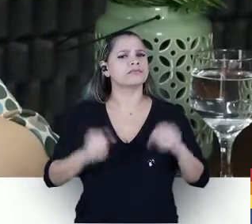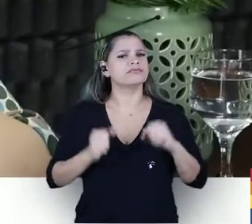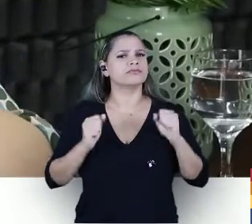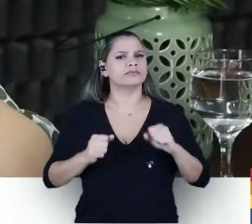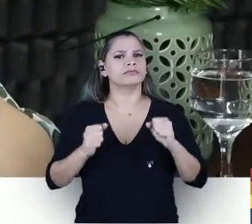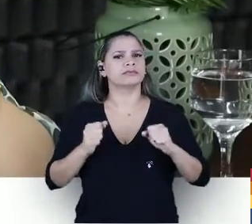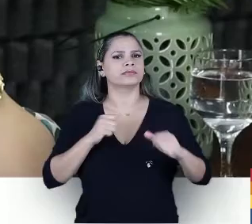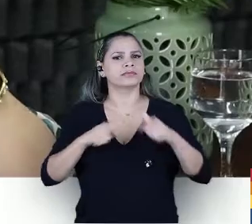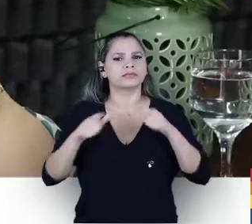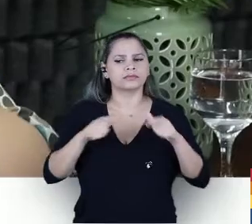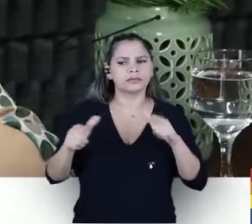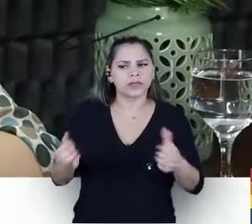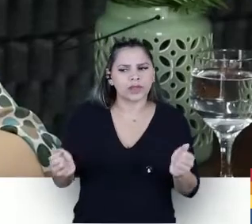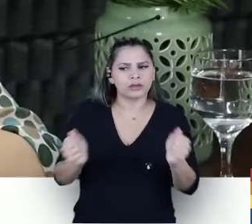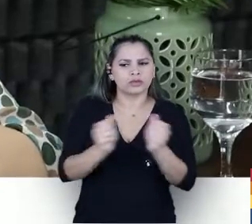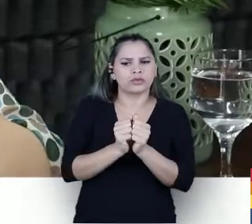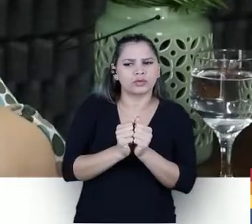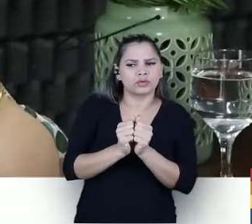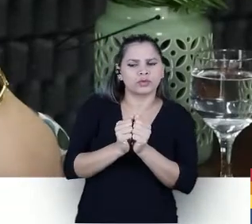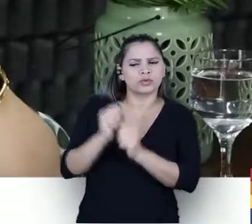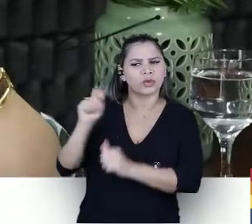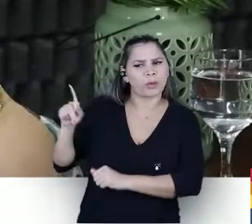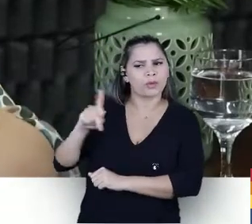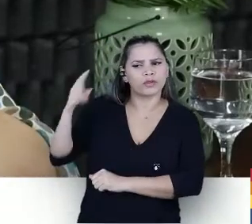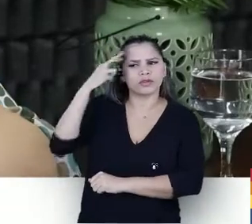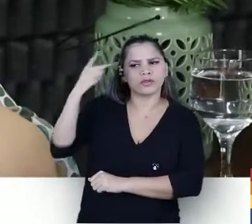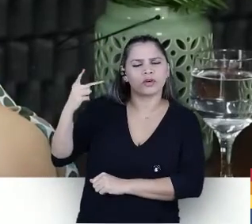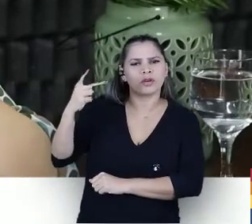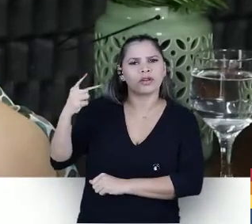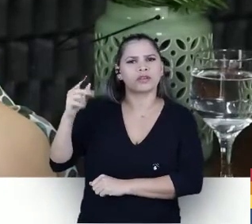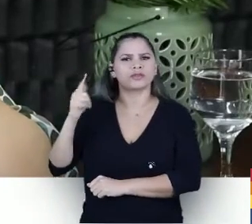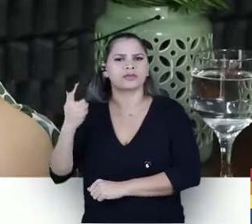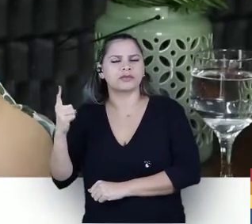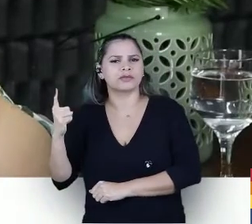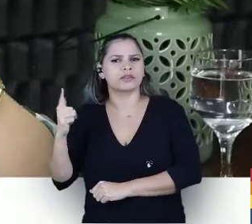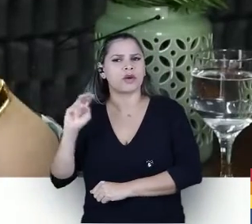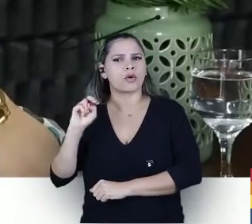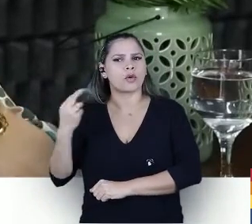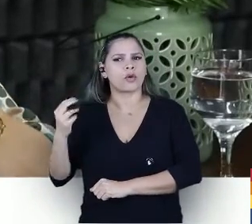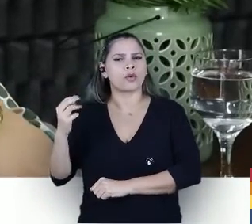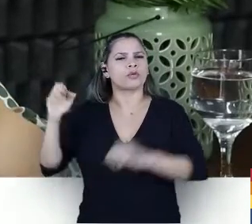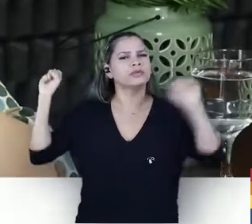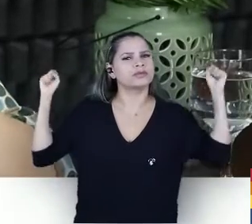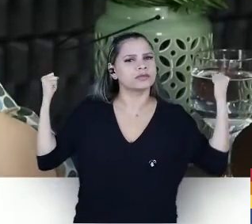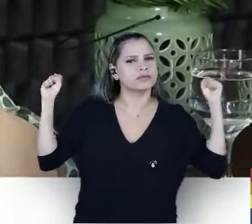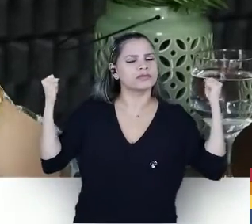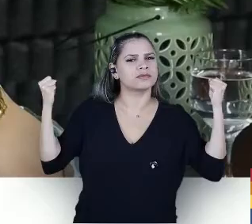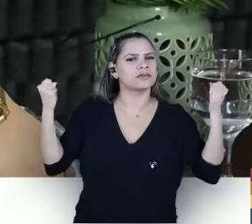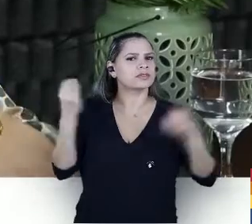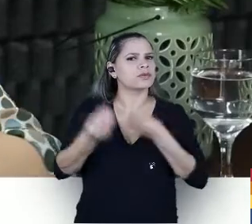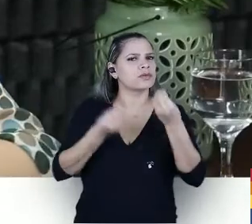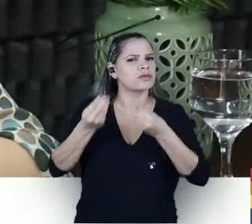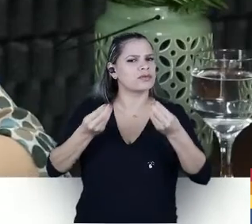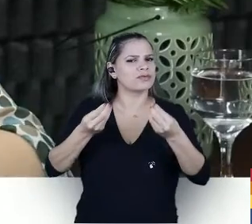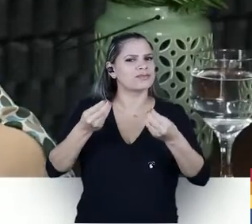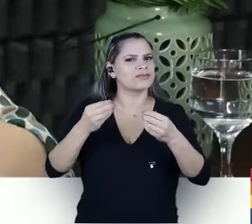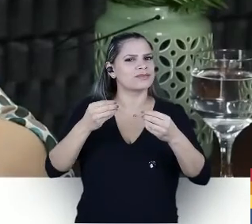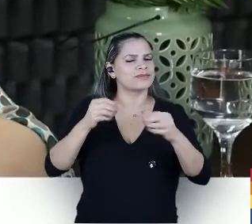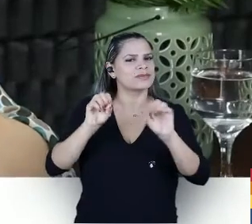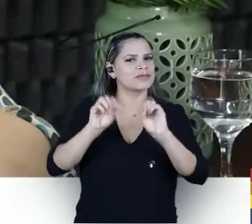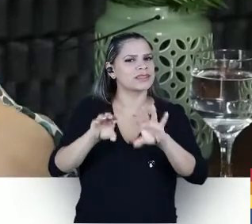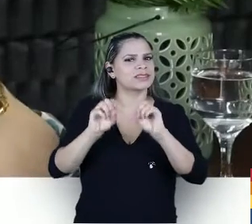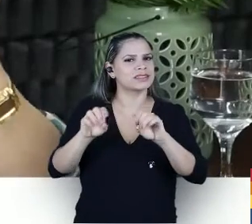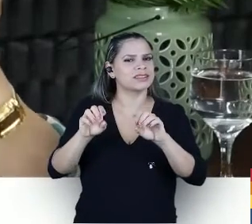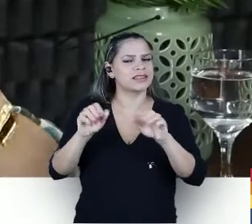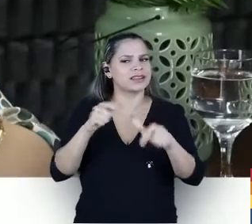possível, né? O que você pode fazer? O que nós podemos trabalhar para colaborar ou para trabalhar em conjunto com o professor de